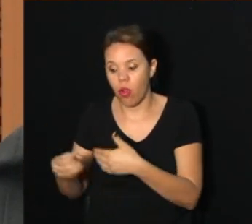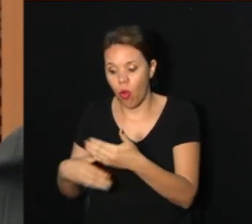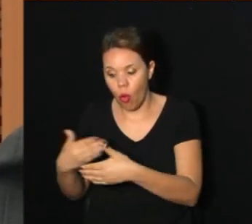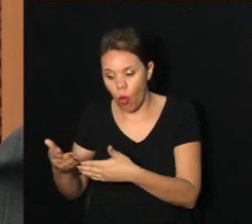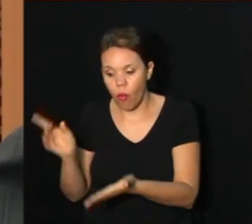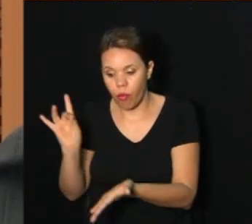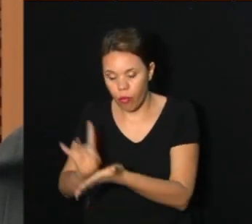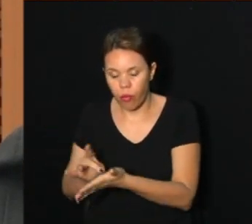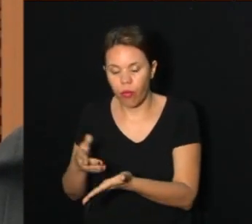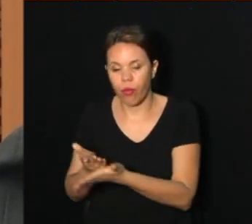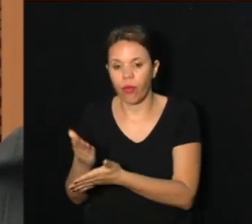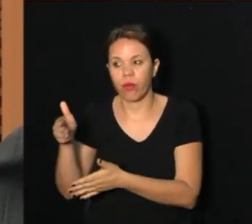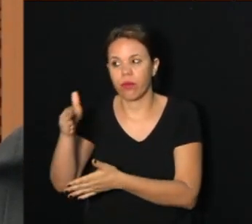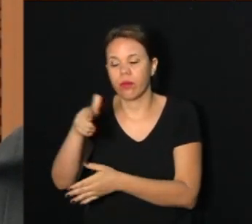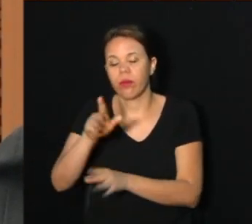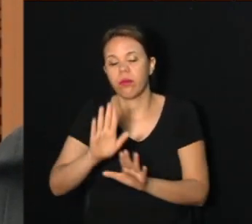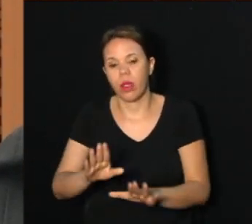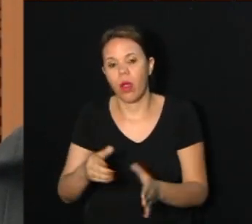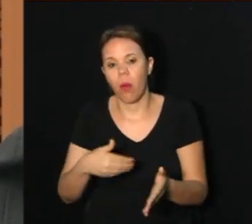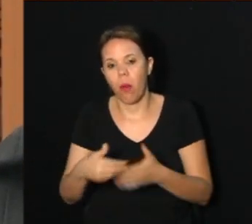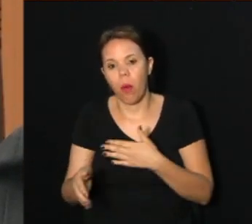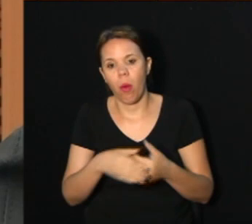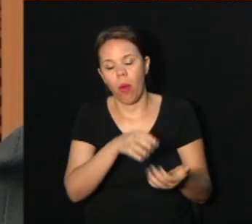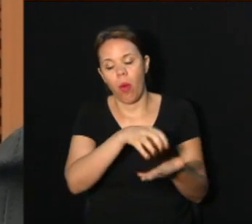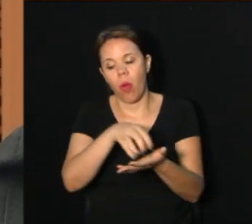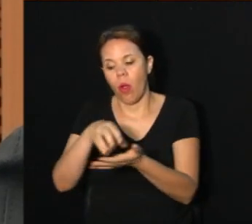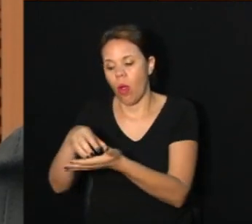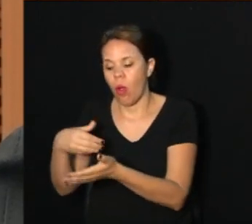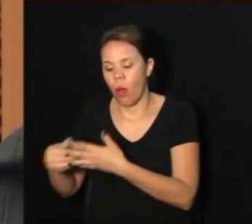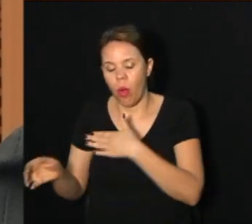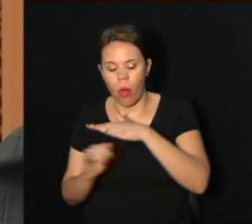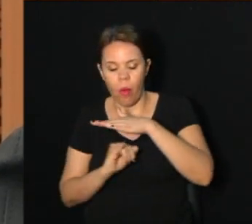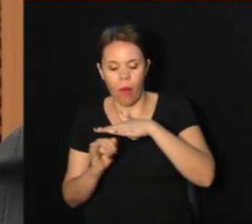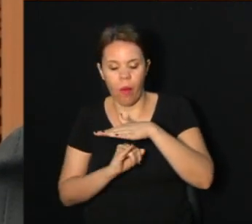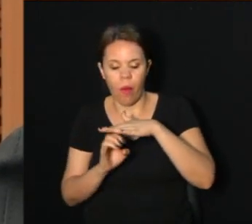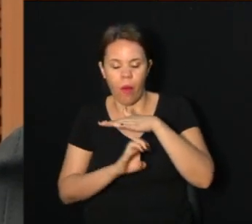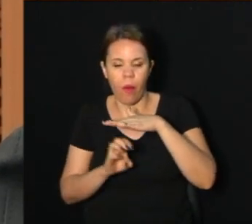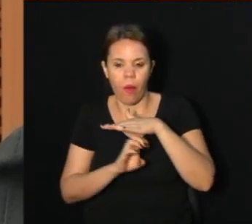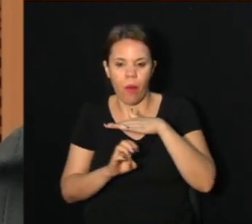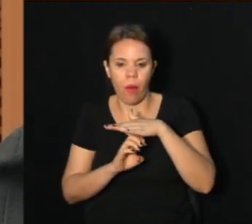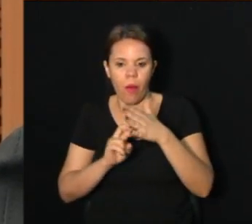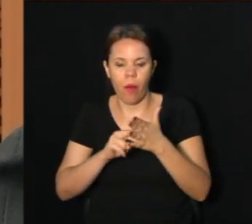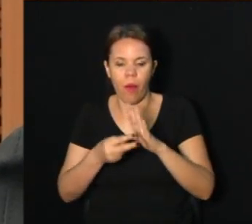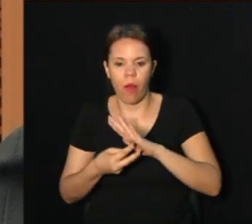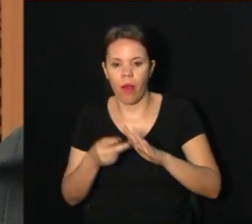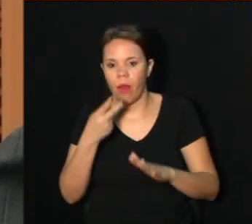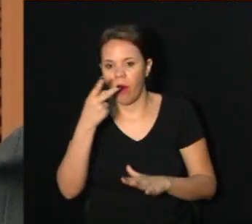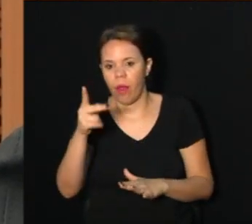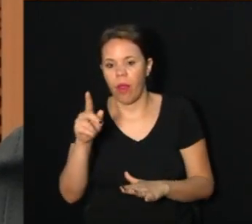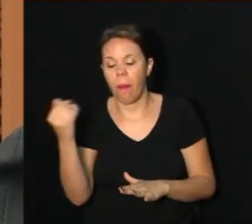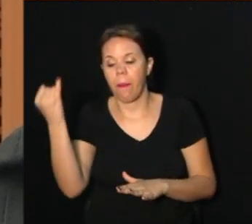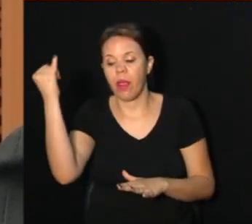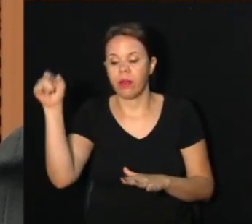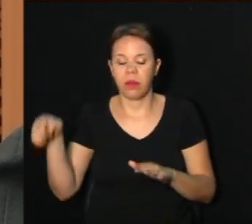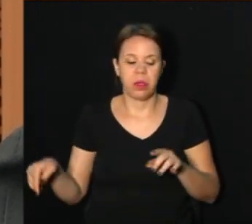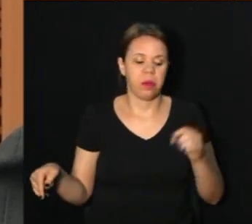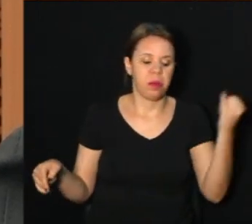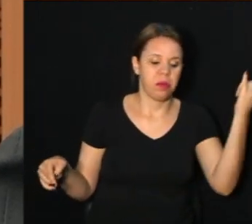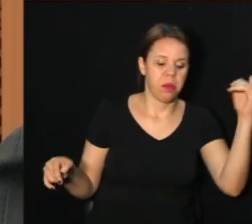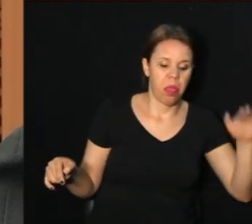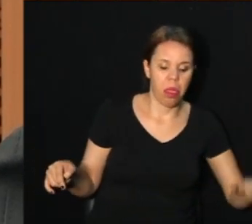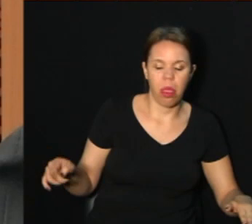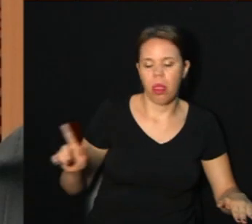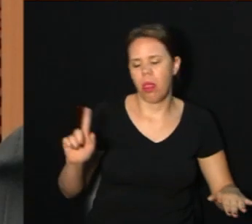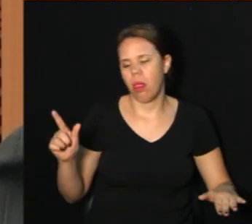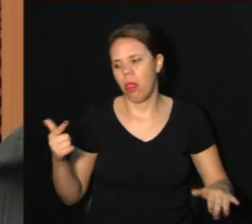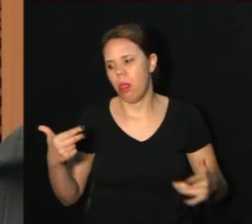dá como em qualquer órgão, como em qualquer instituição, como em qualquer empresa. Significa dizer que fulano é mais importante do que Beltrano nisto